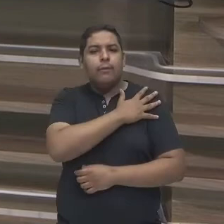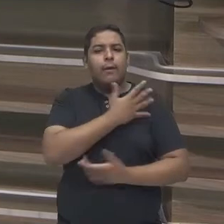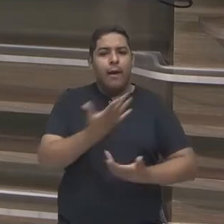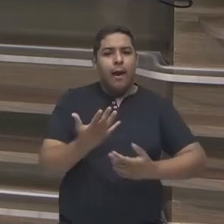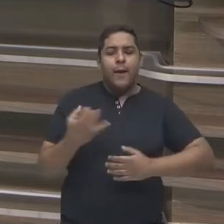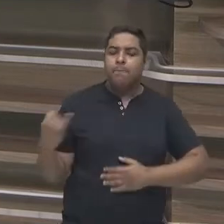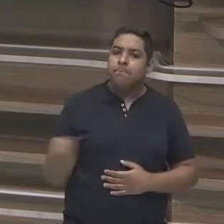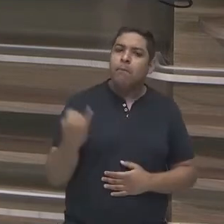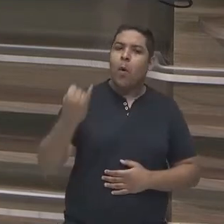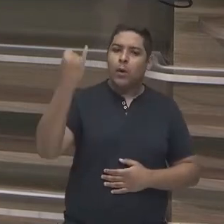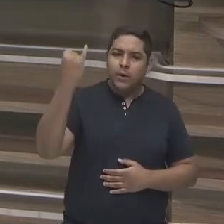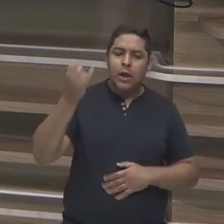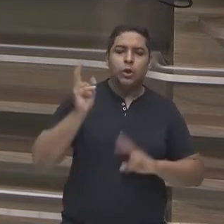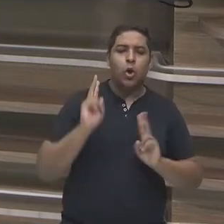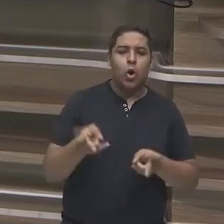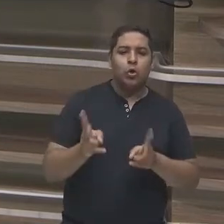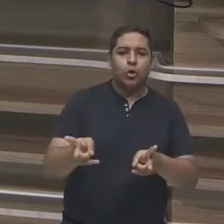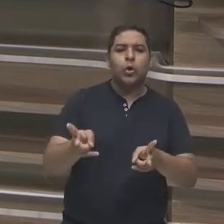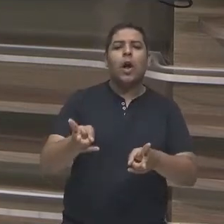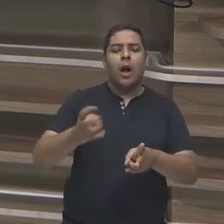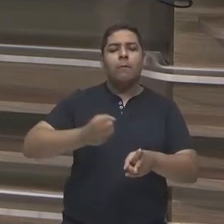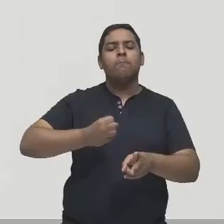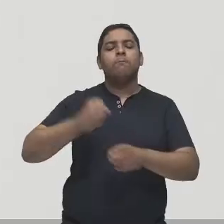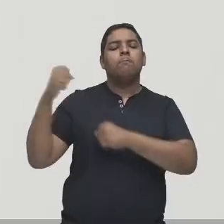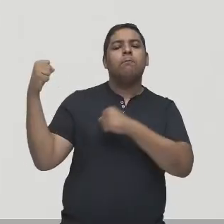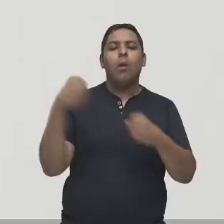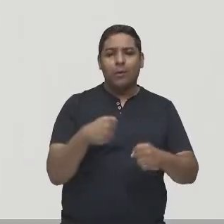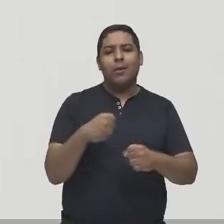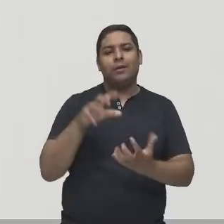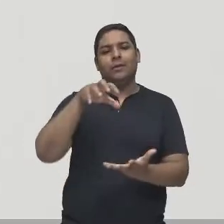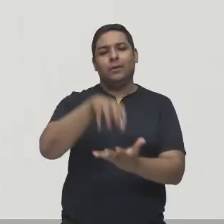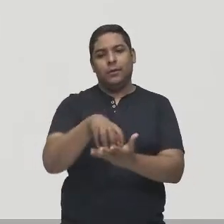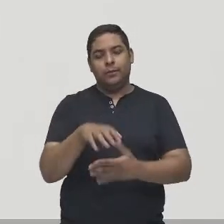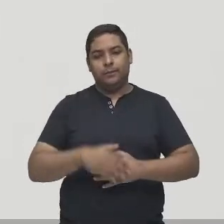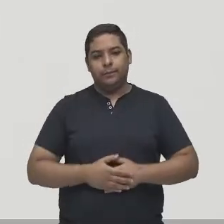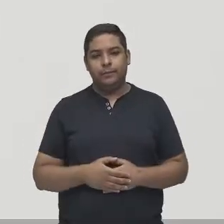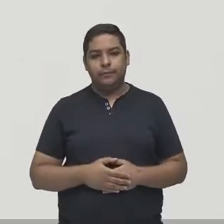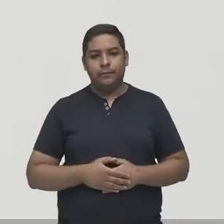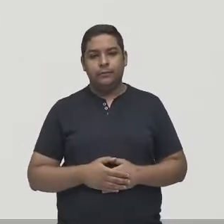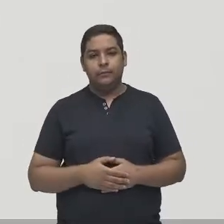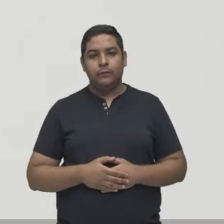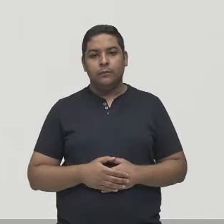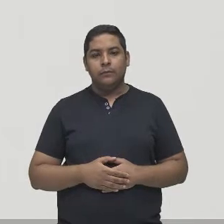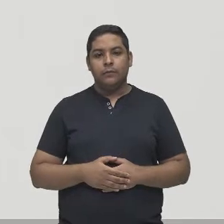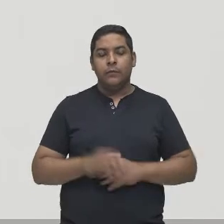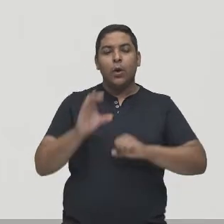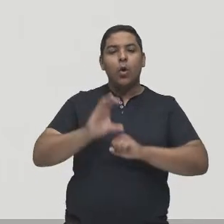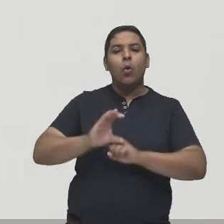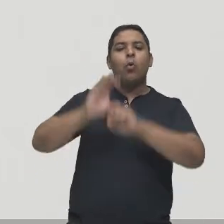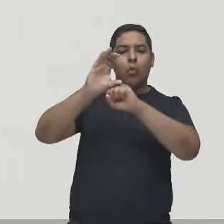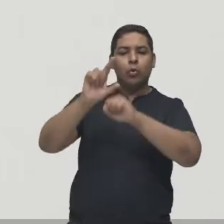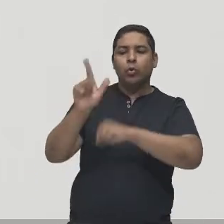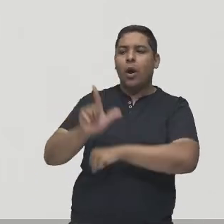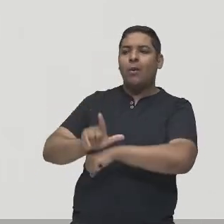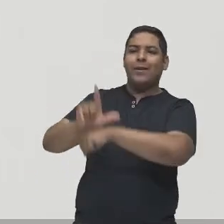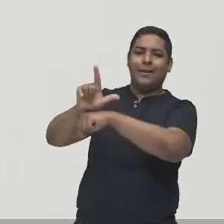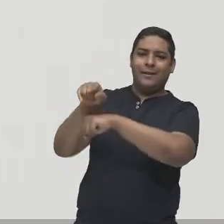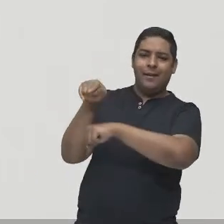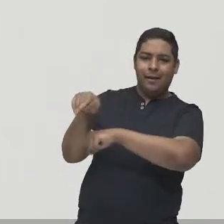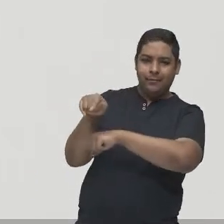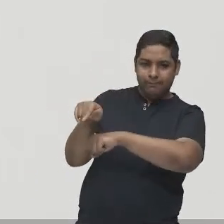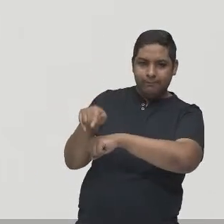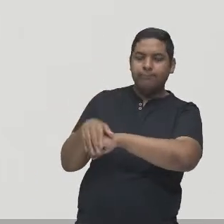o essencial para manter o nosso poder centralizado. Culto ao líder, ou seja, a figura de liderança, ela é